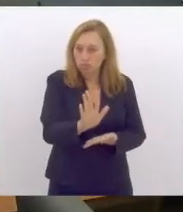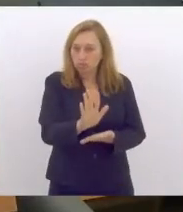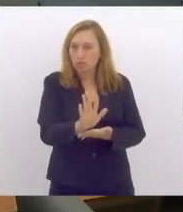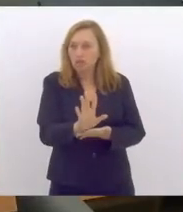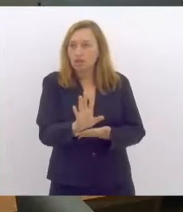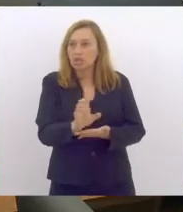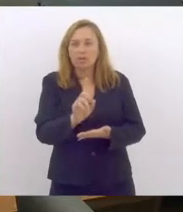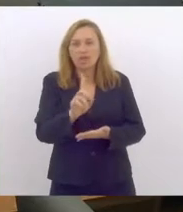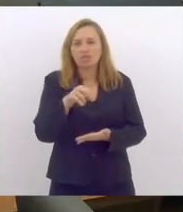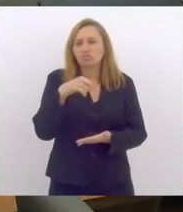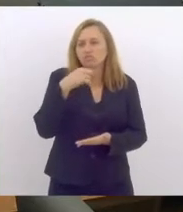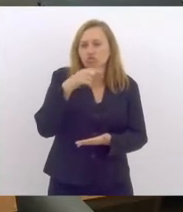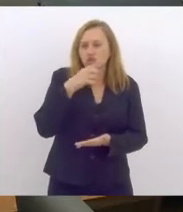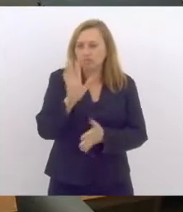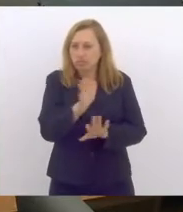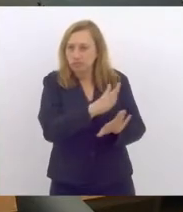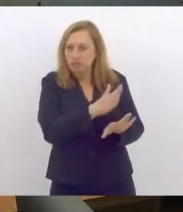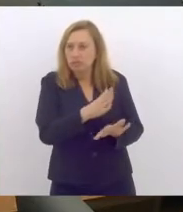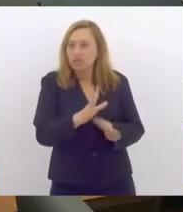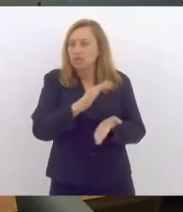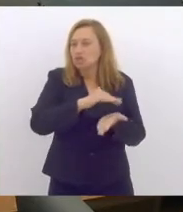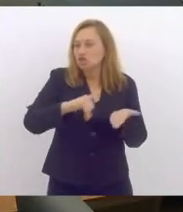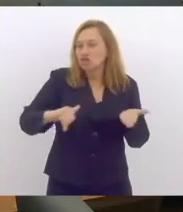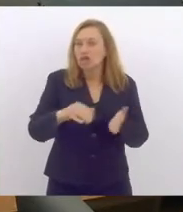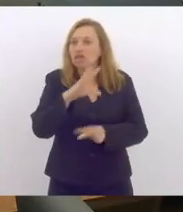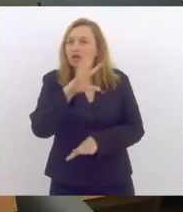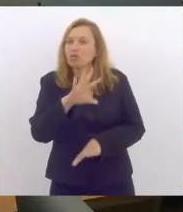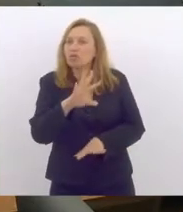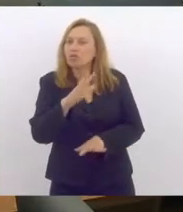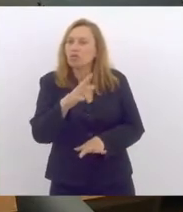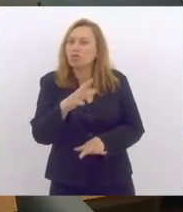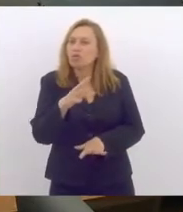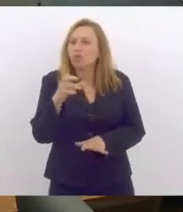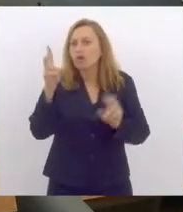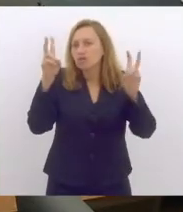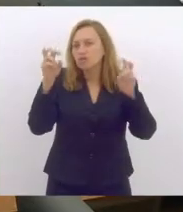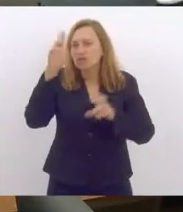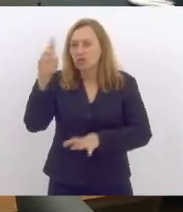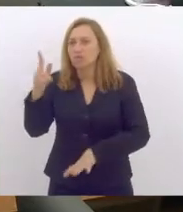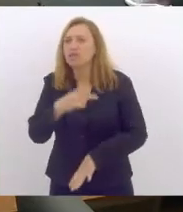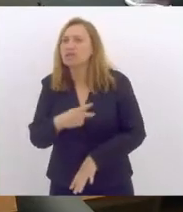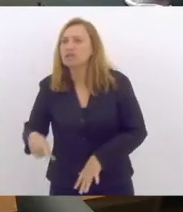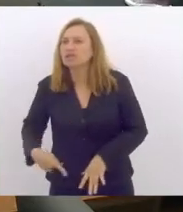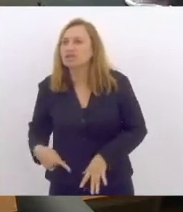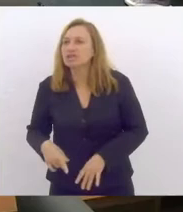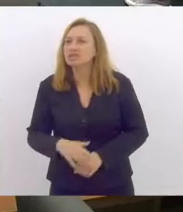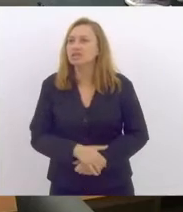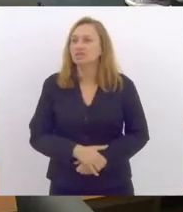só para não ficar dúvidas, então descartada a questão. Hein, senhor presidente?